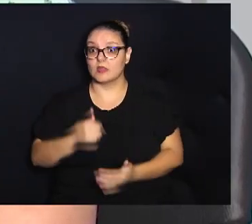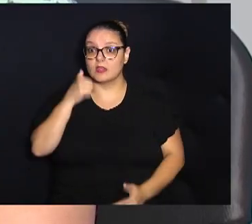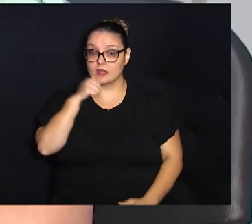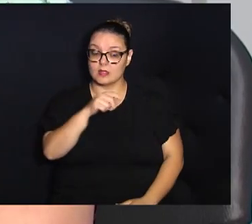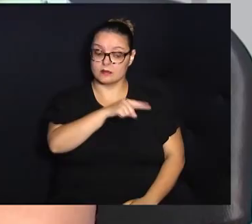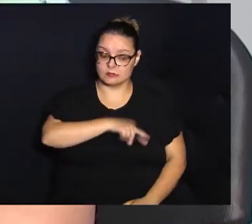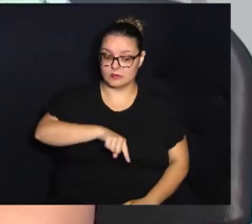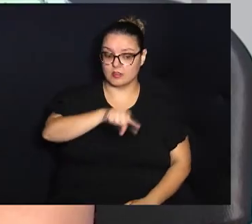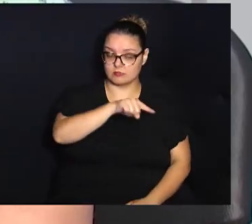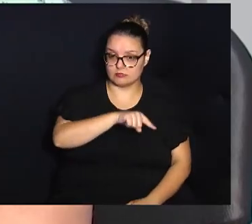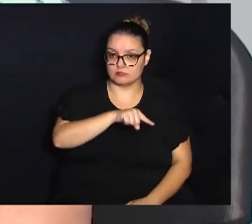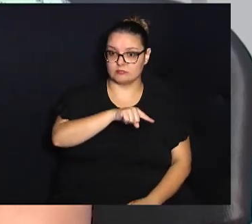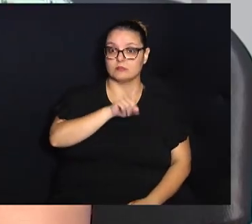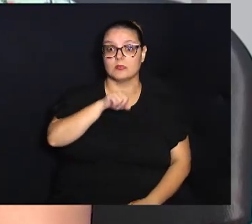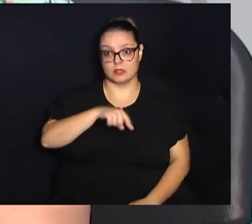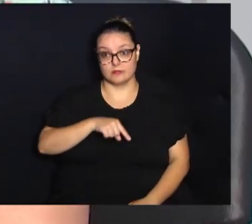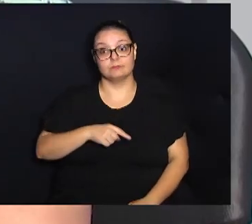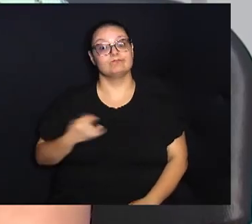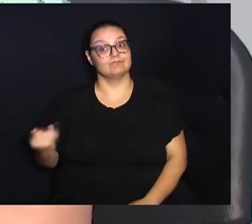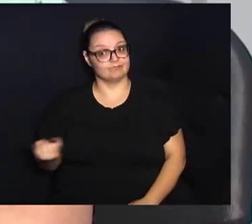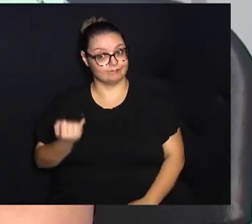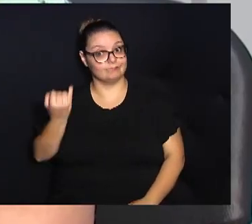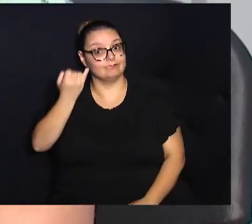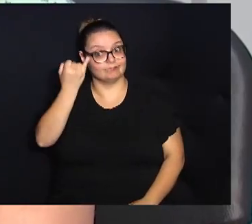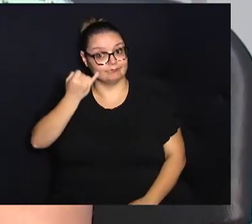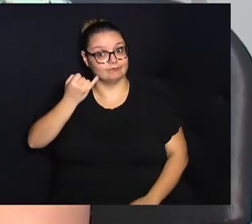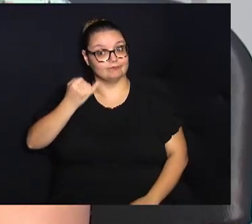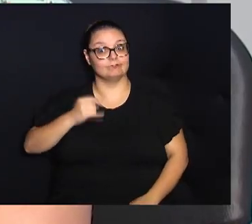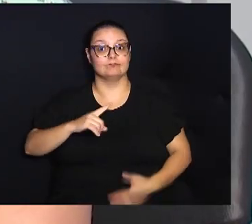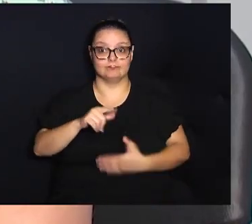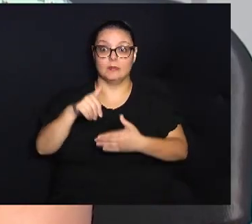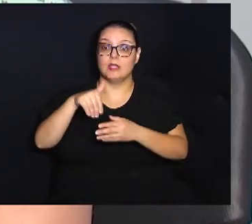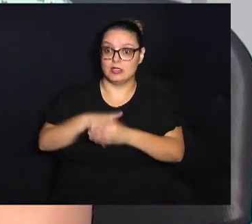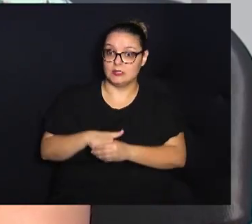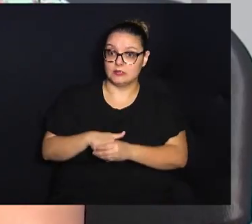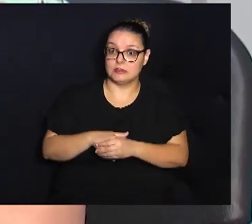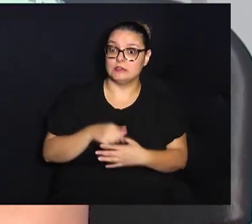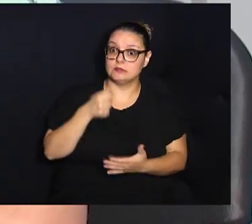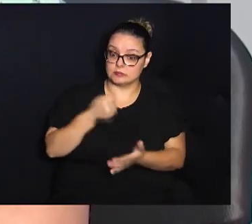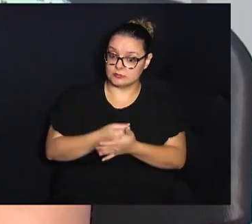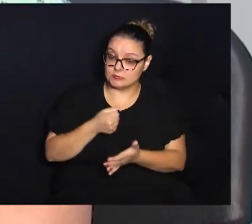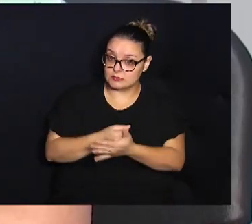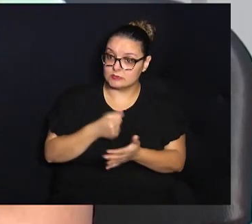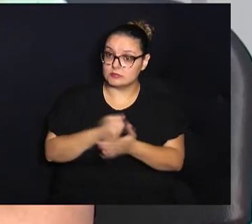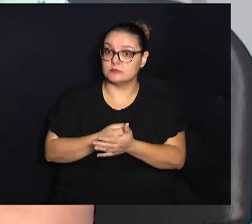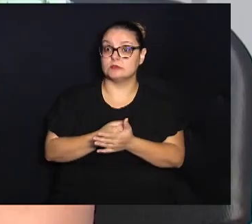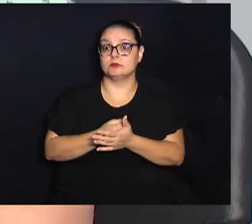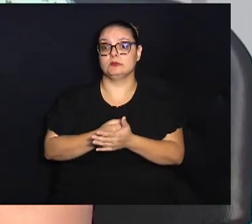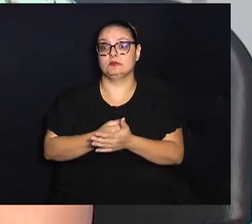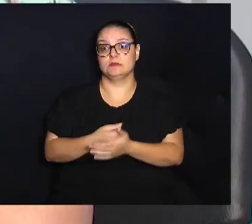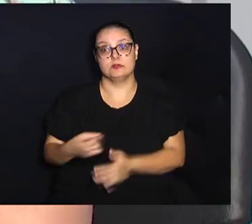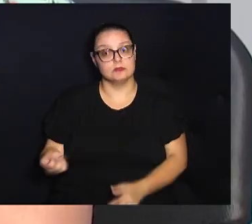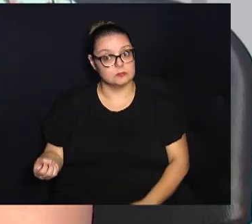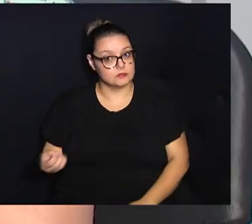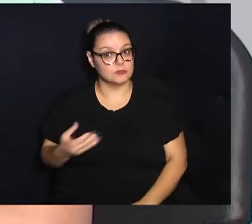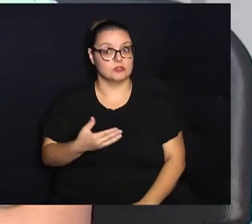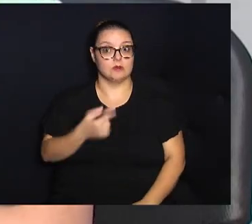mulheres é extremamente crucial nas eleições para estar demandando por